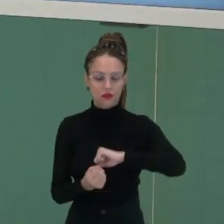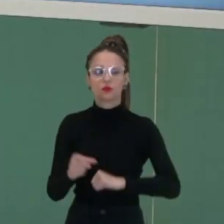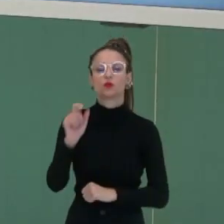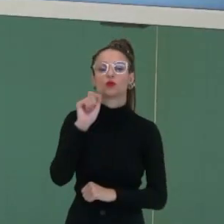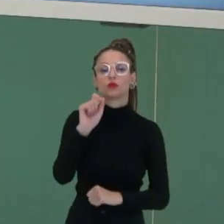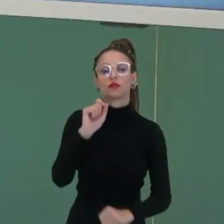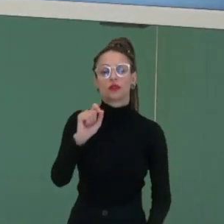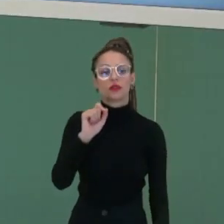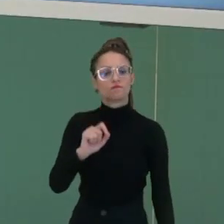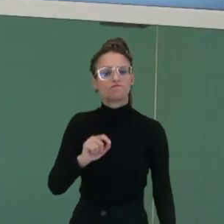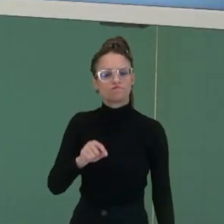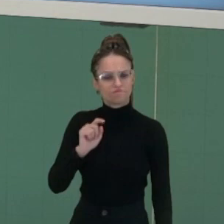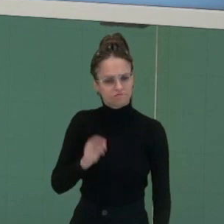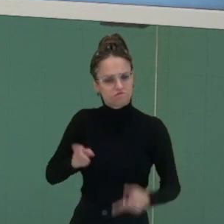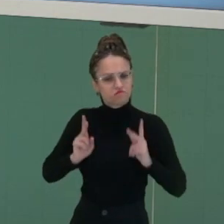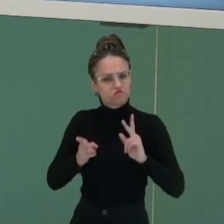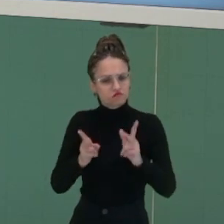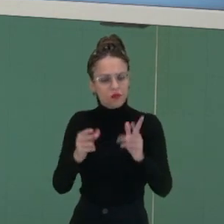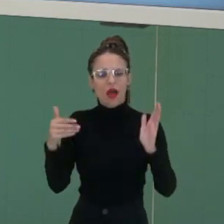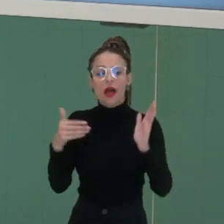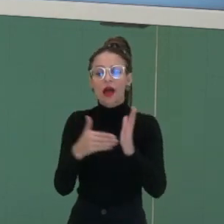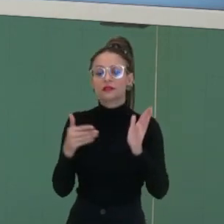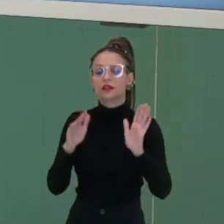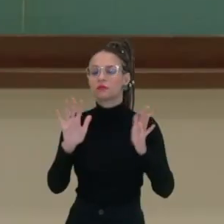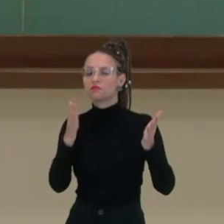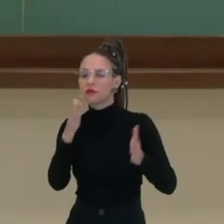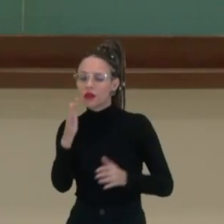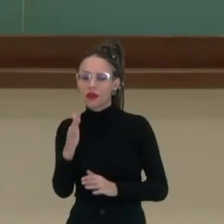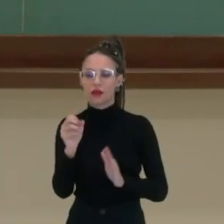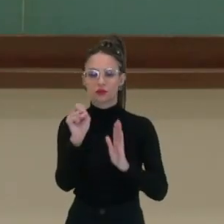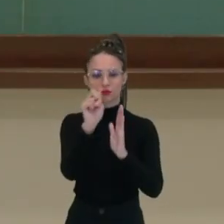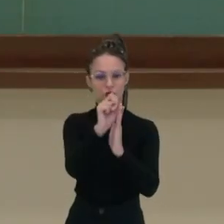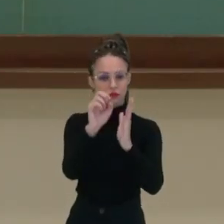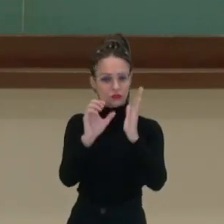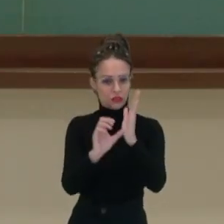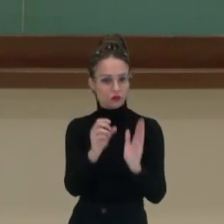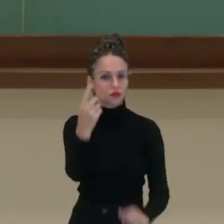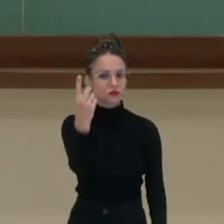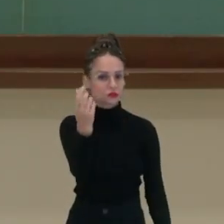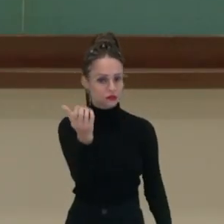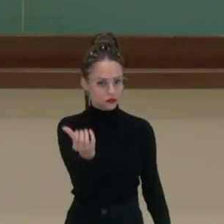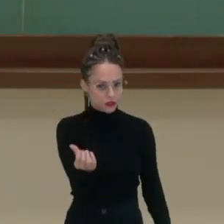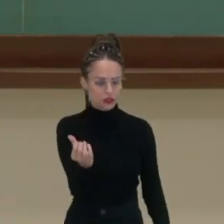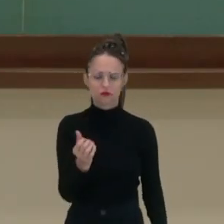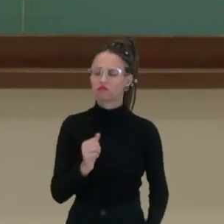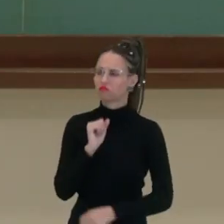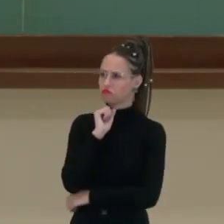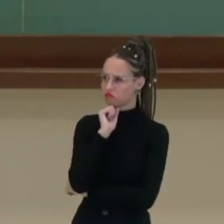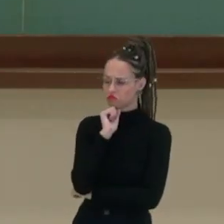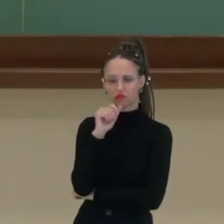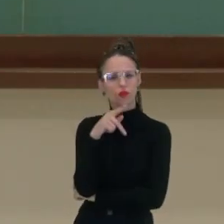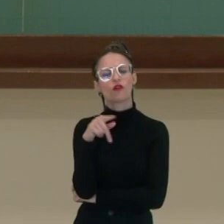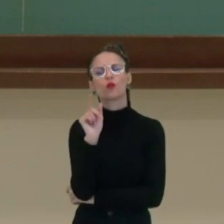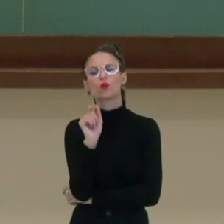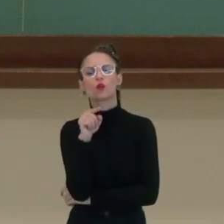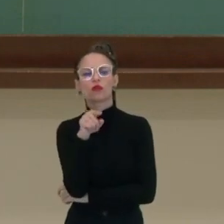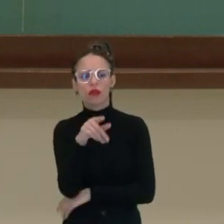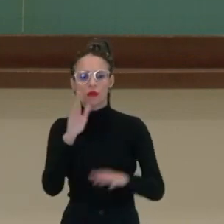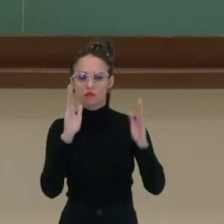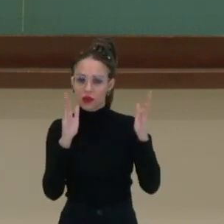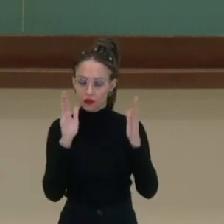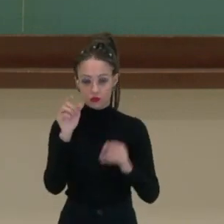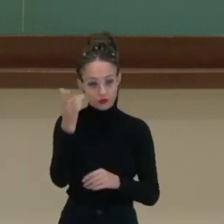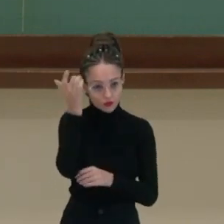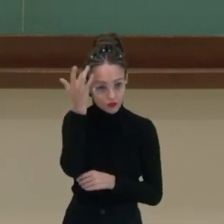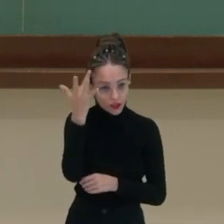predominou até meados do século XVI. Século XVI, professor, que período que pega? Ou é fácil,